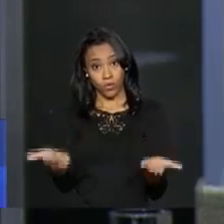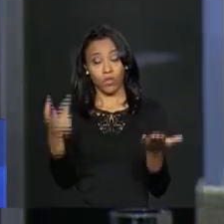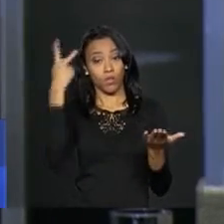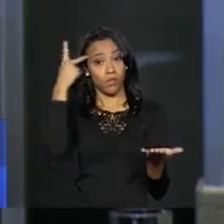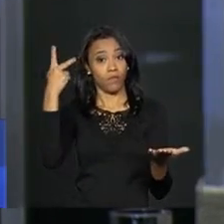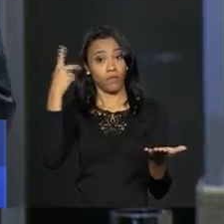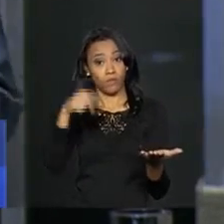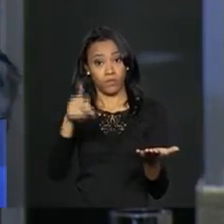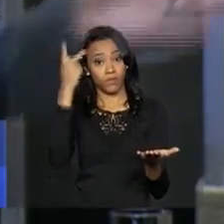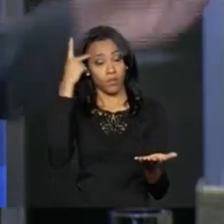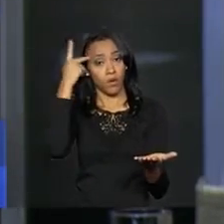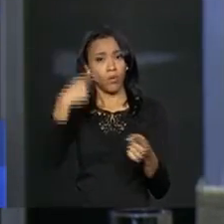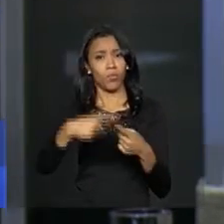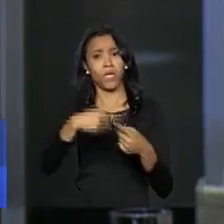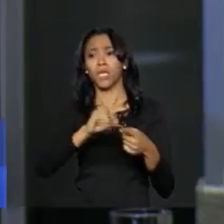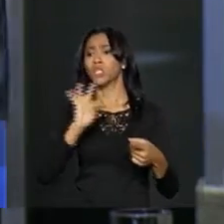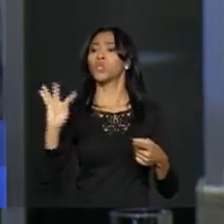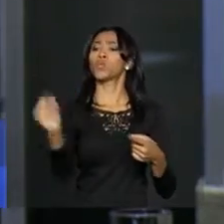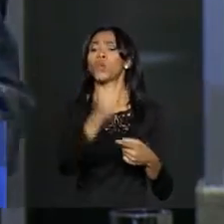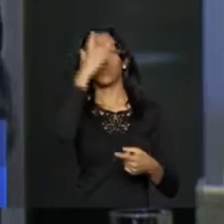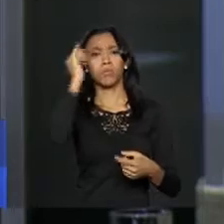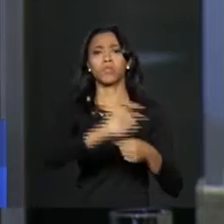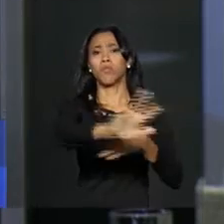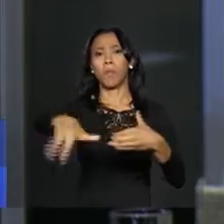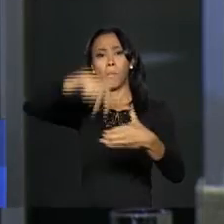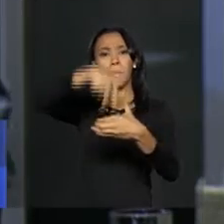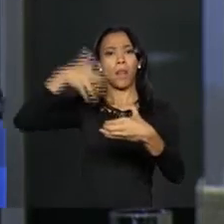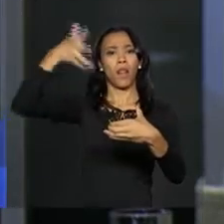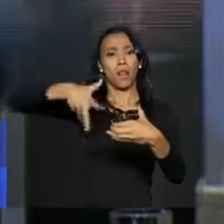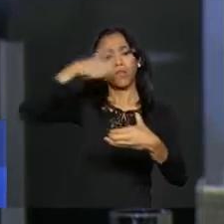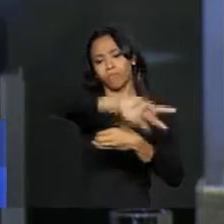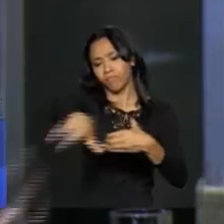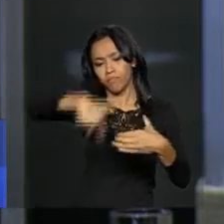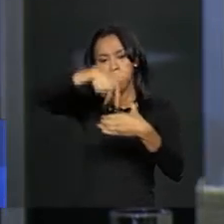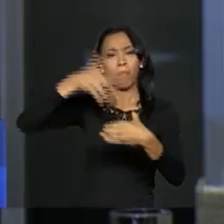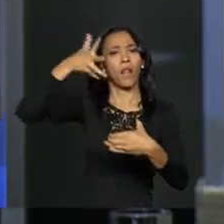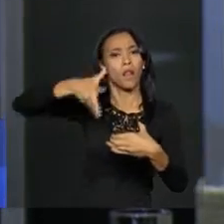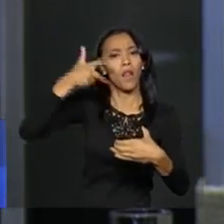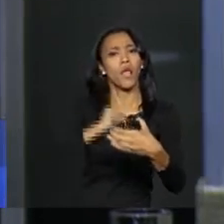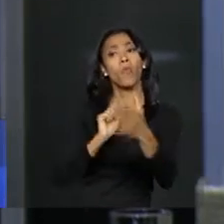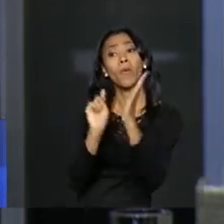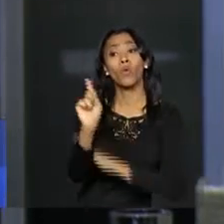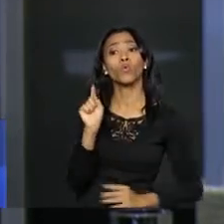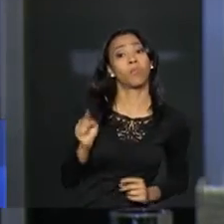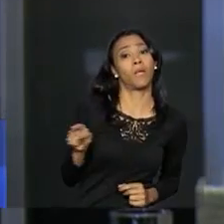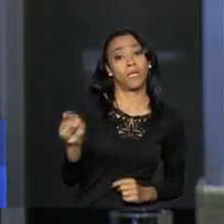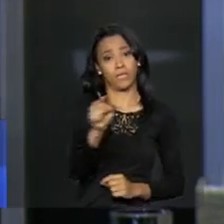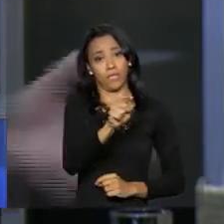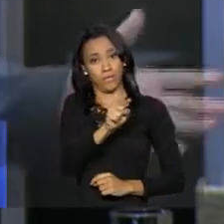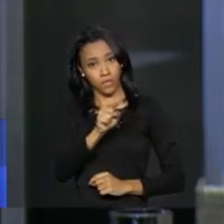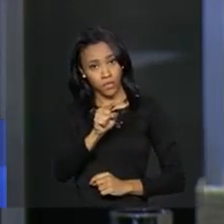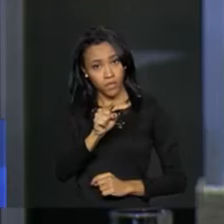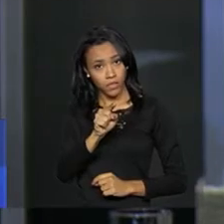Porque todos aqueles que sobem aqui à tribuna, e eu vi vários deputados do PMDB, eu perguntaria para eles se